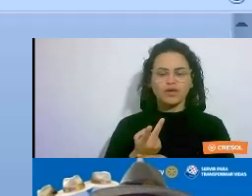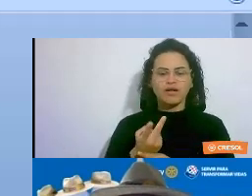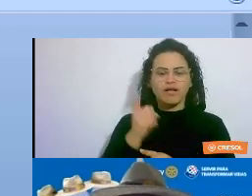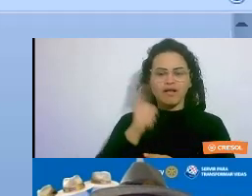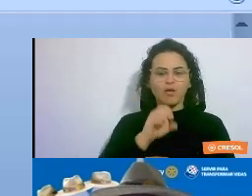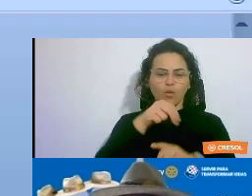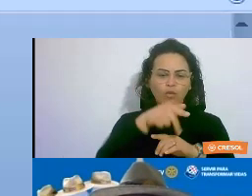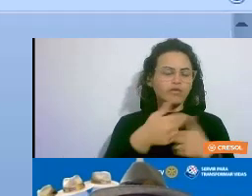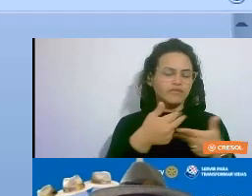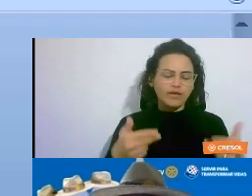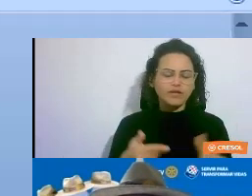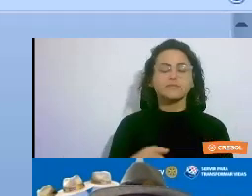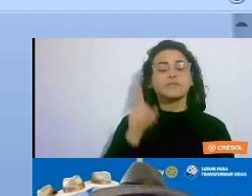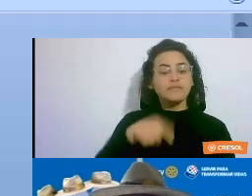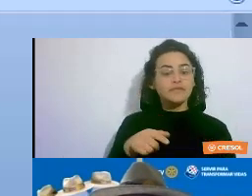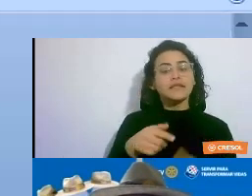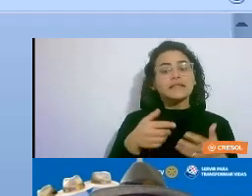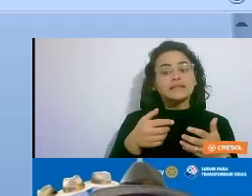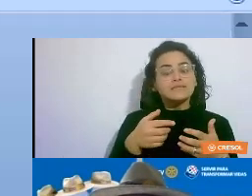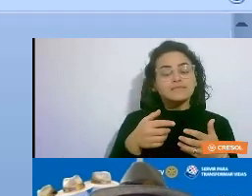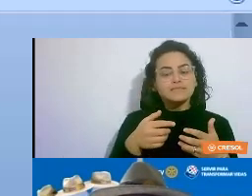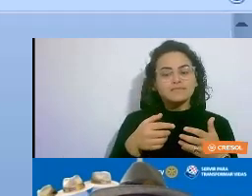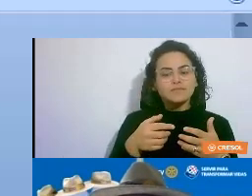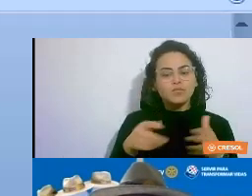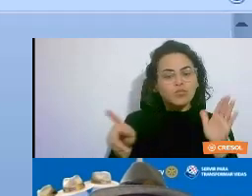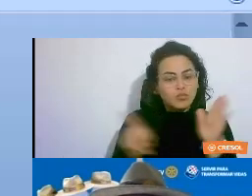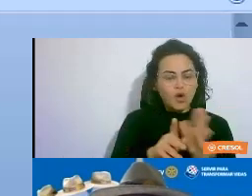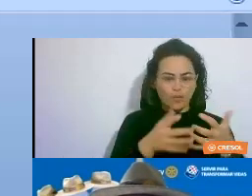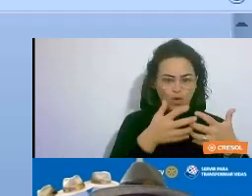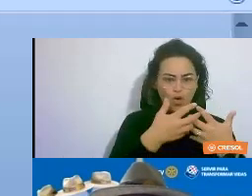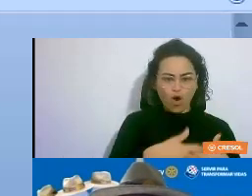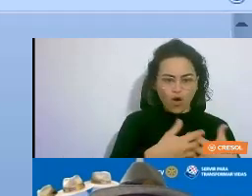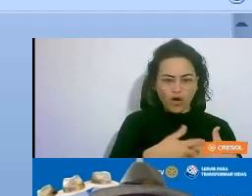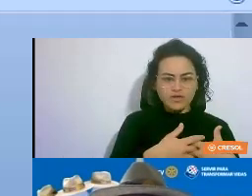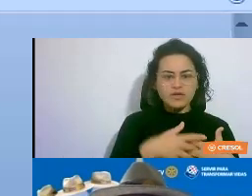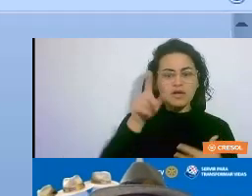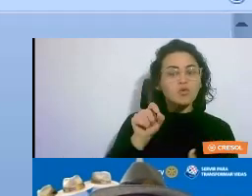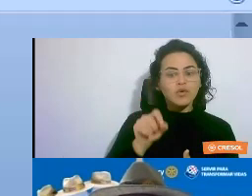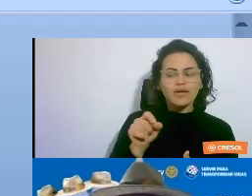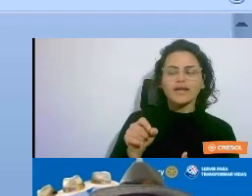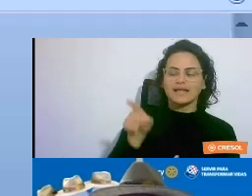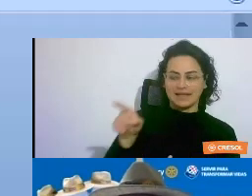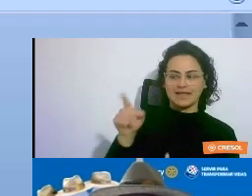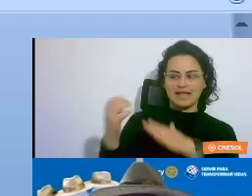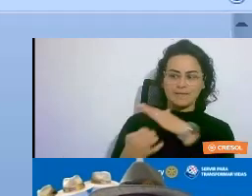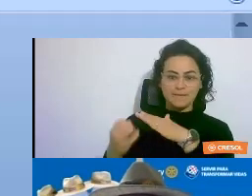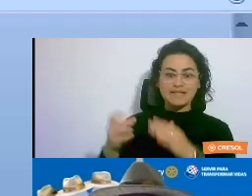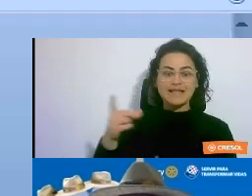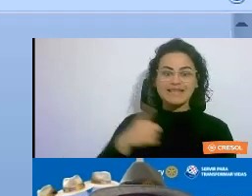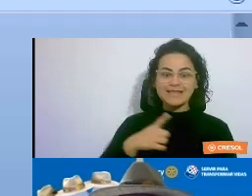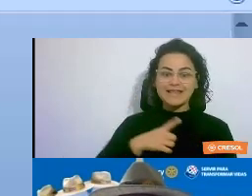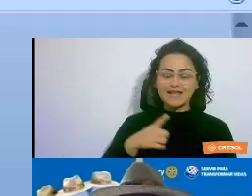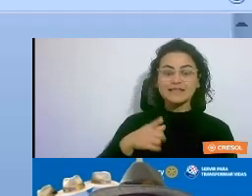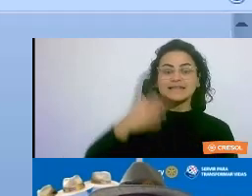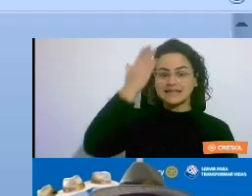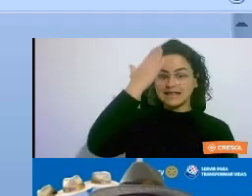esse reconhecimento especial. Né? Ela outorga esse reconhecimento especial para essa empresa. Né? E todos esses